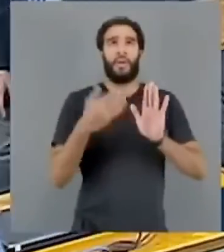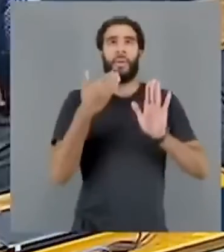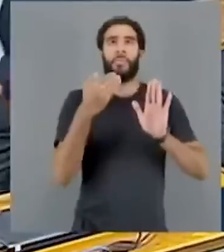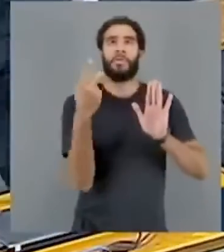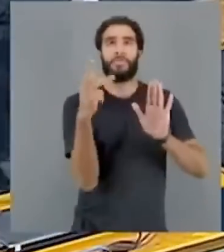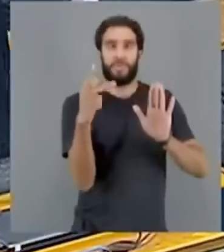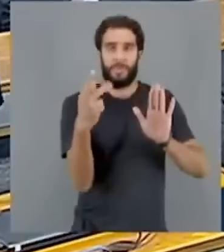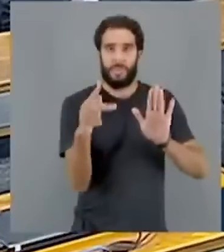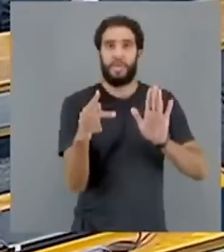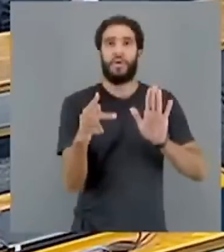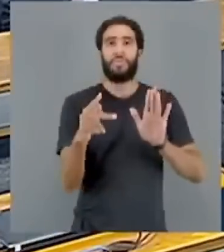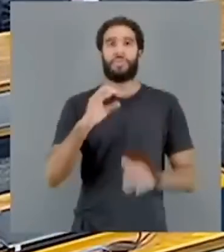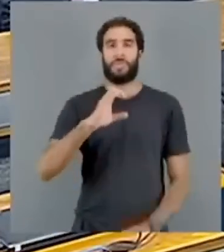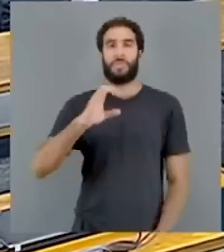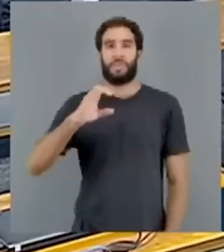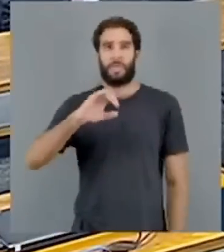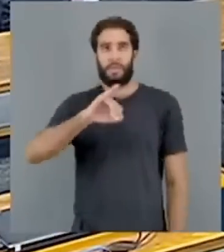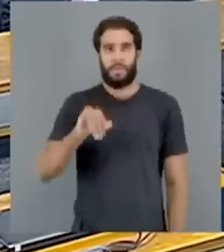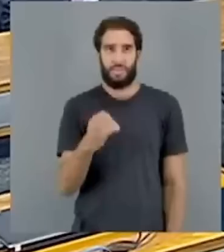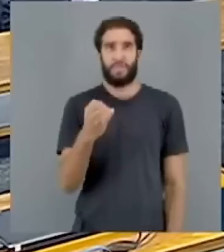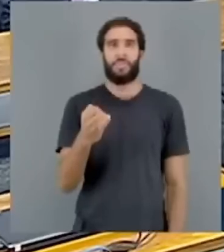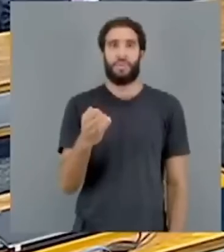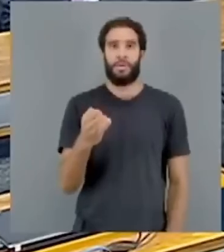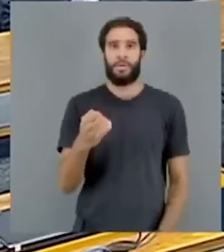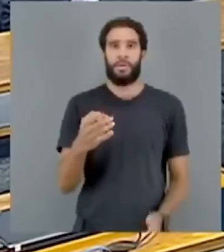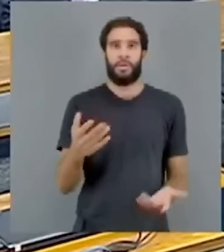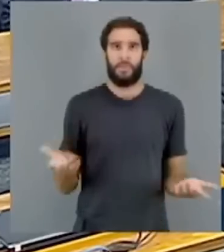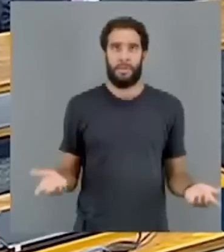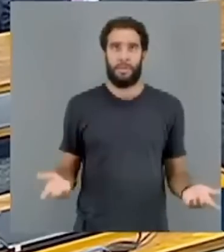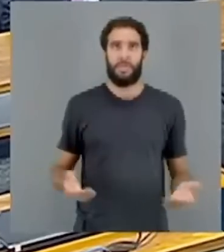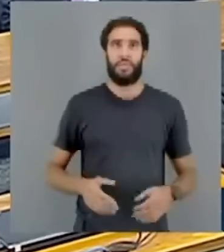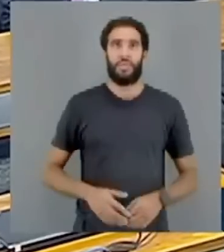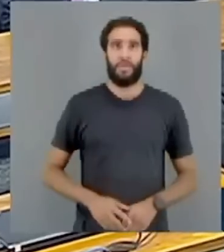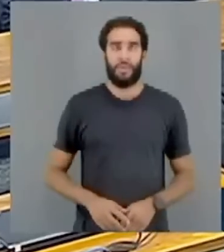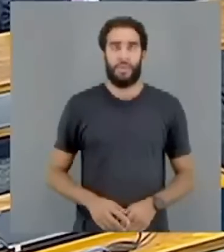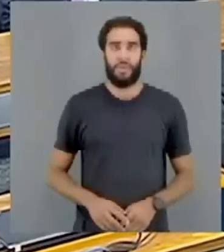Vossa Excelência, a CCJ da casa do respectivo deputado.